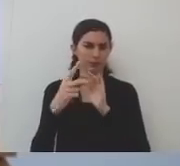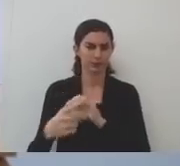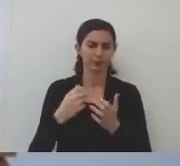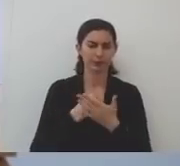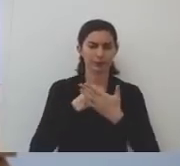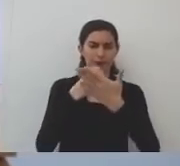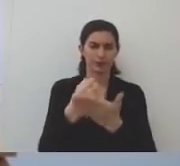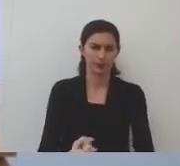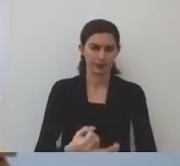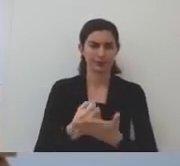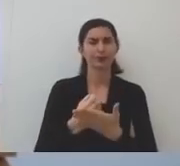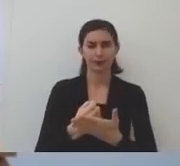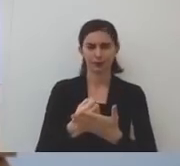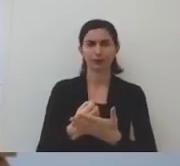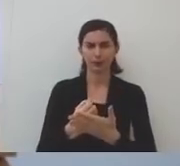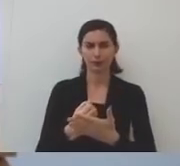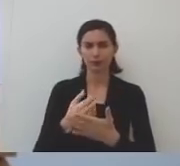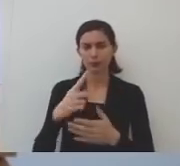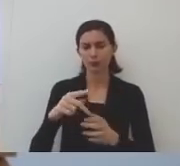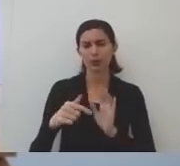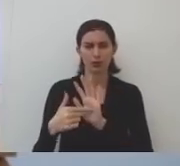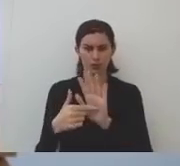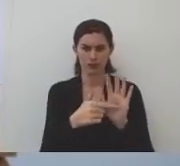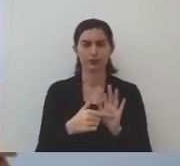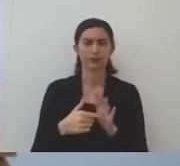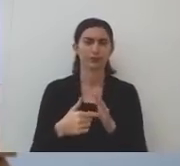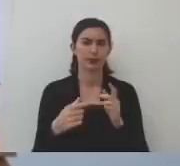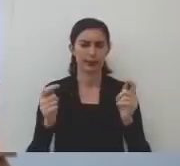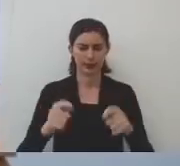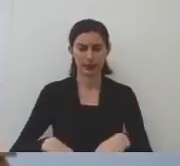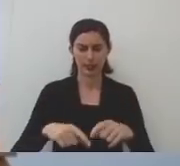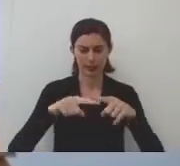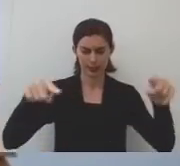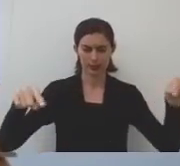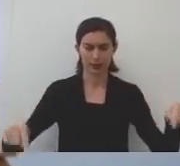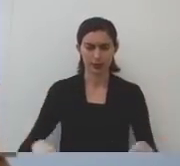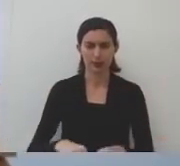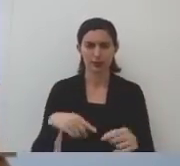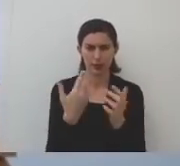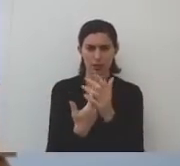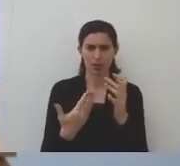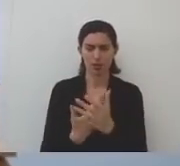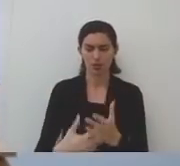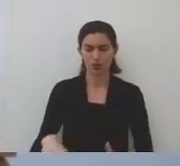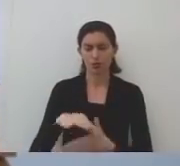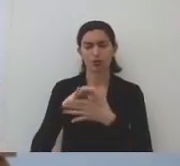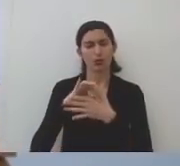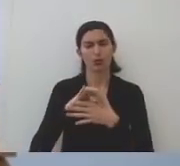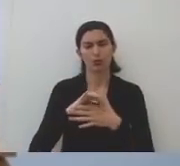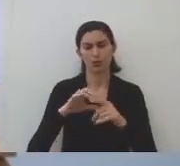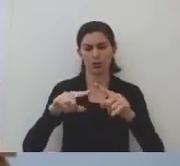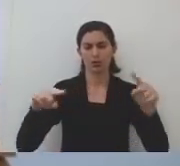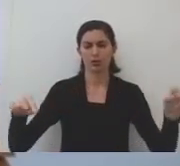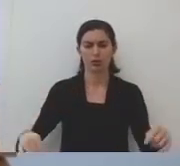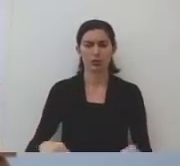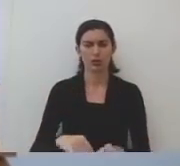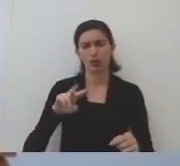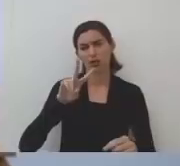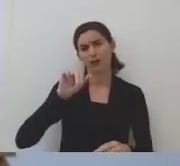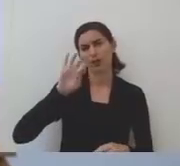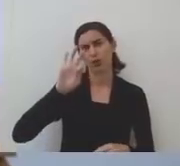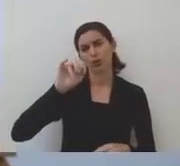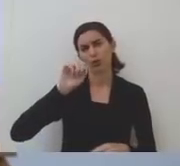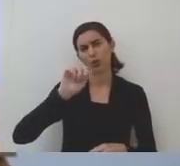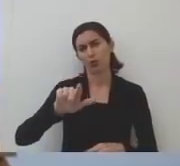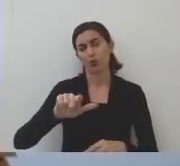ajudam a gente nessa transposição da sala de aula, né, presencial para a sala de aula virtual